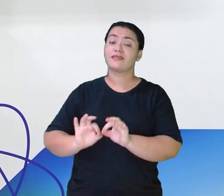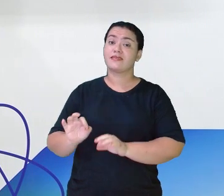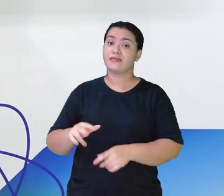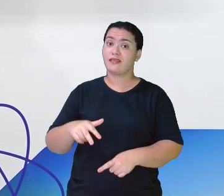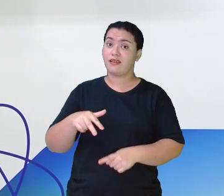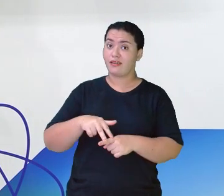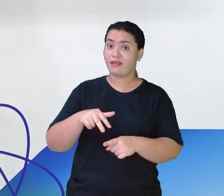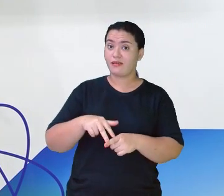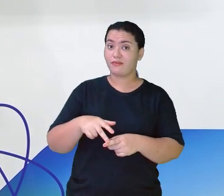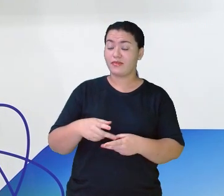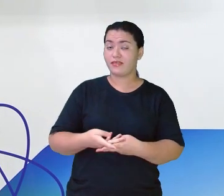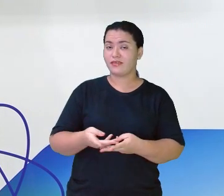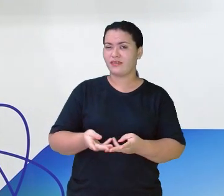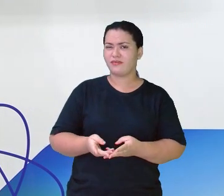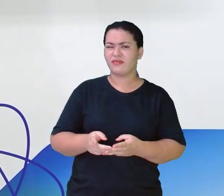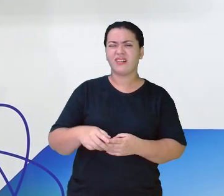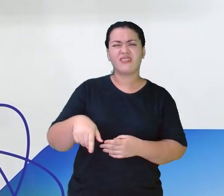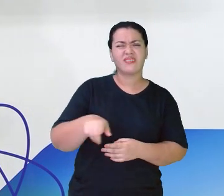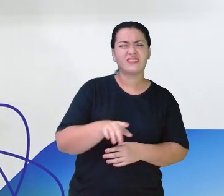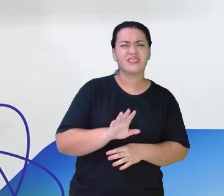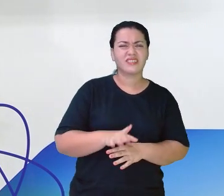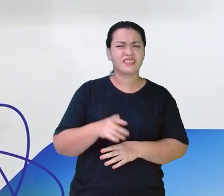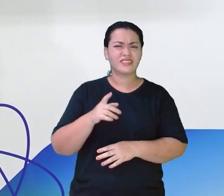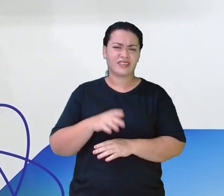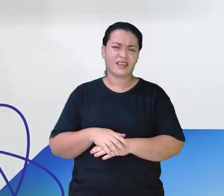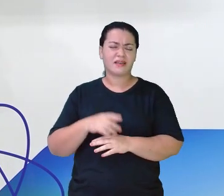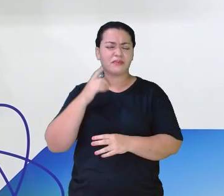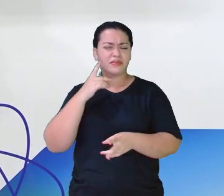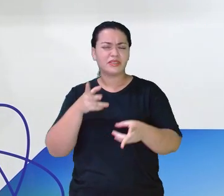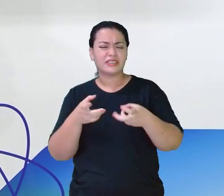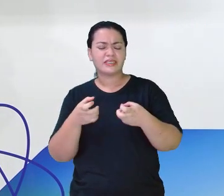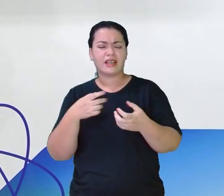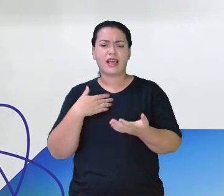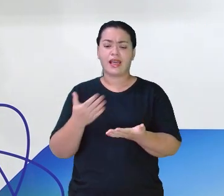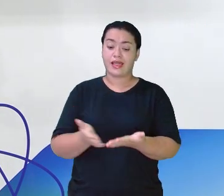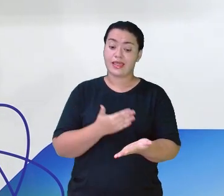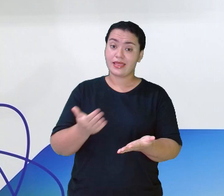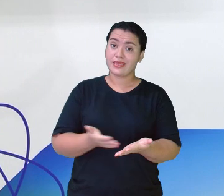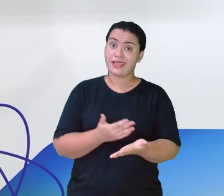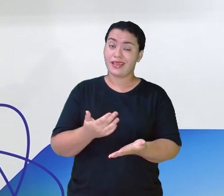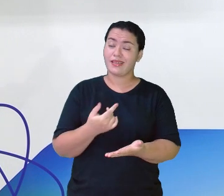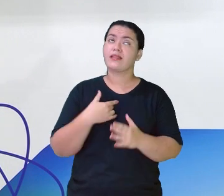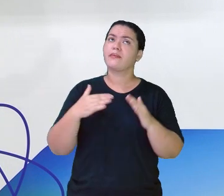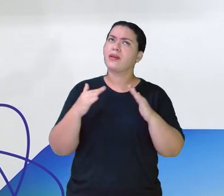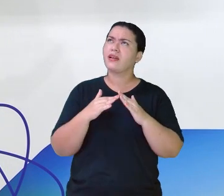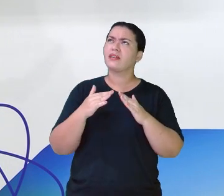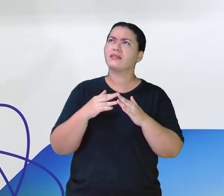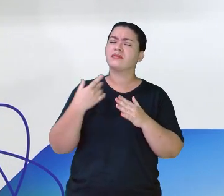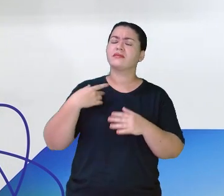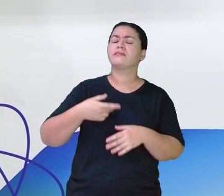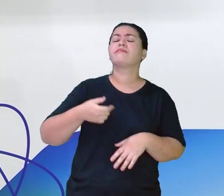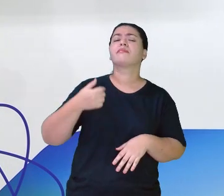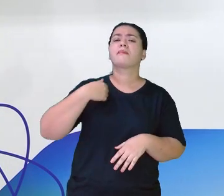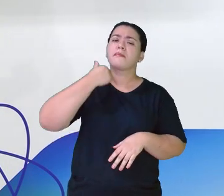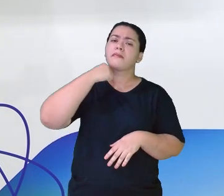você consegue? Alguém já pegou aí uma receita? Às vezes tem cadernos de receita. Na minha casa, né, minha